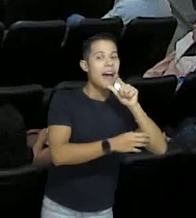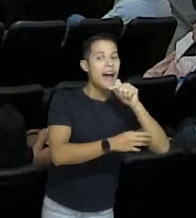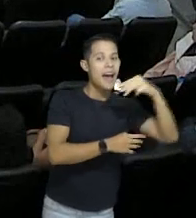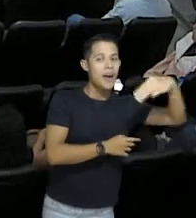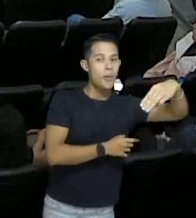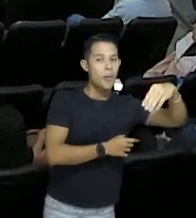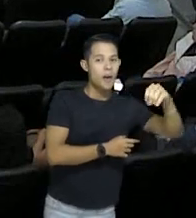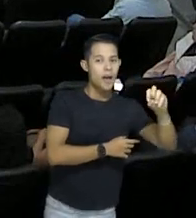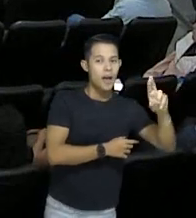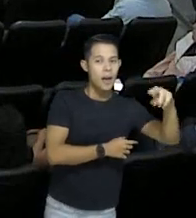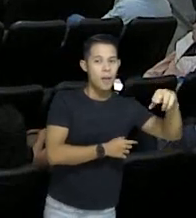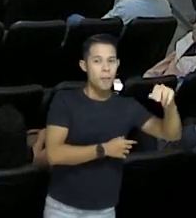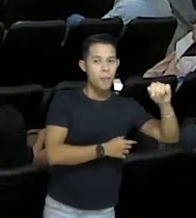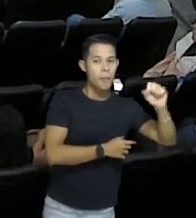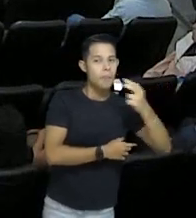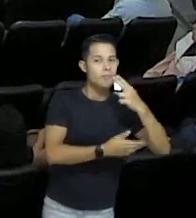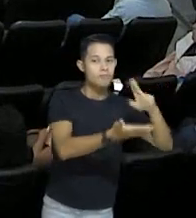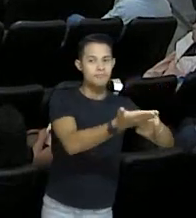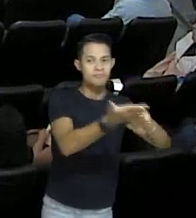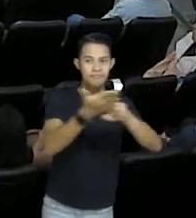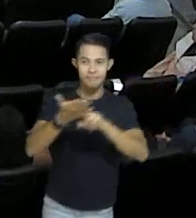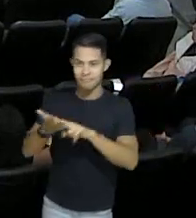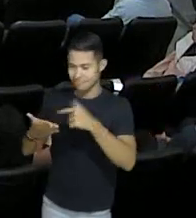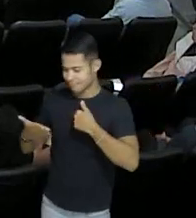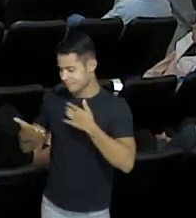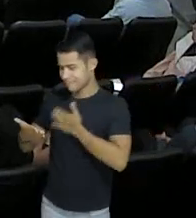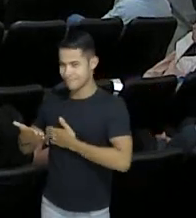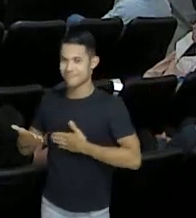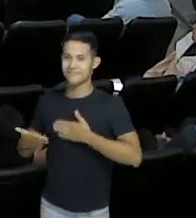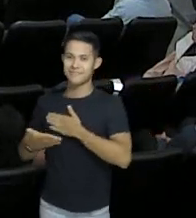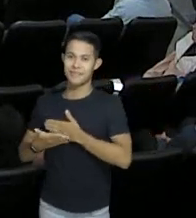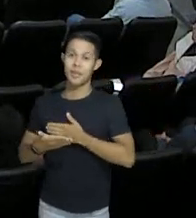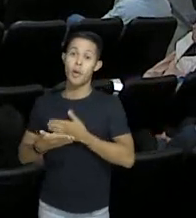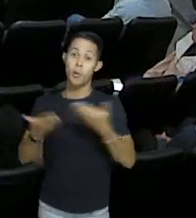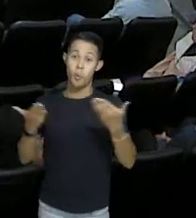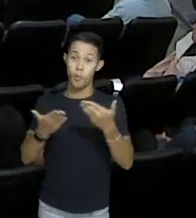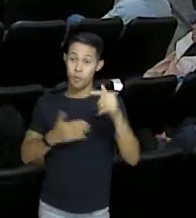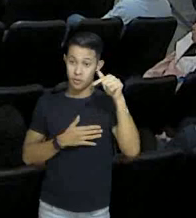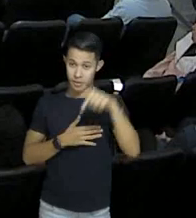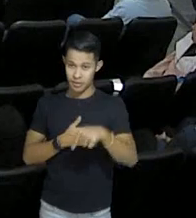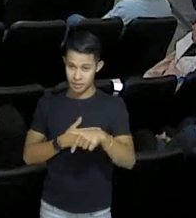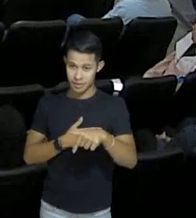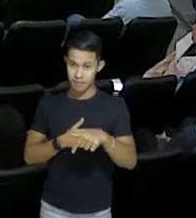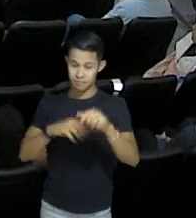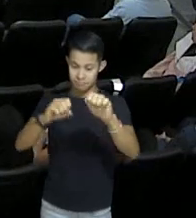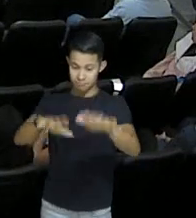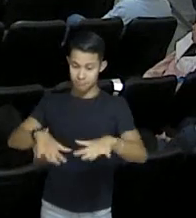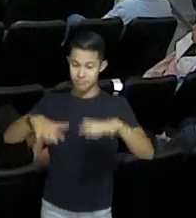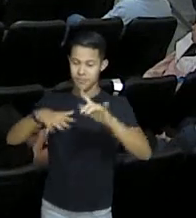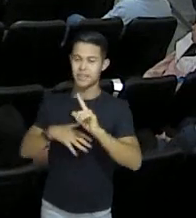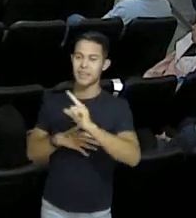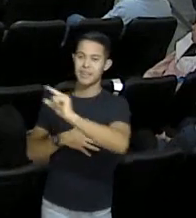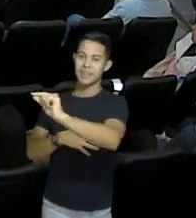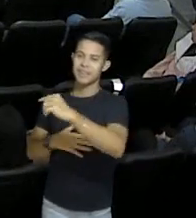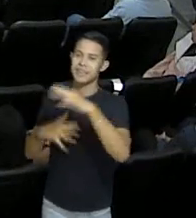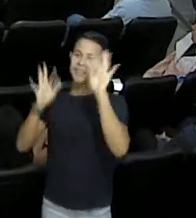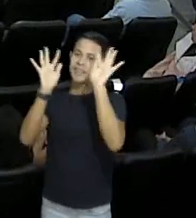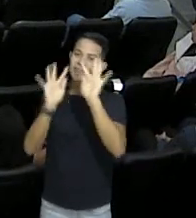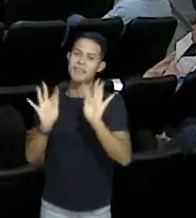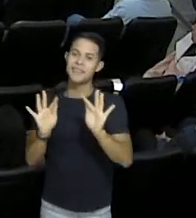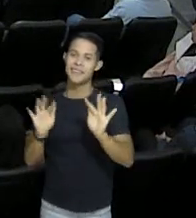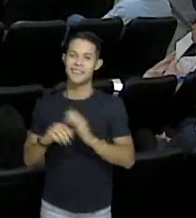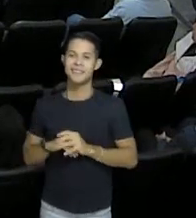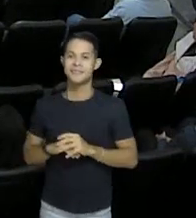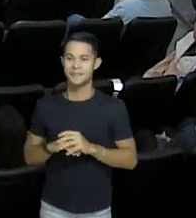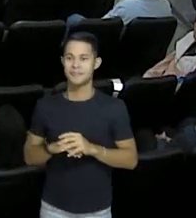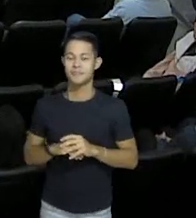E hoje venho sair daqui bem gratificada, né? Mas eu reitero a fala de, no sentido assim,